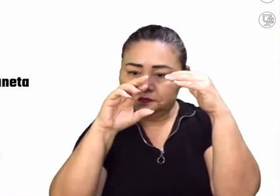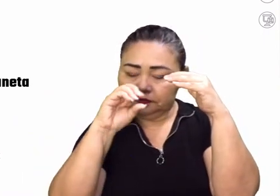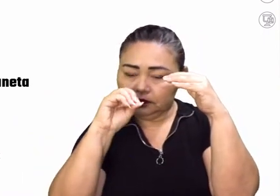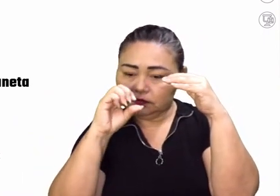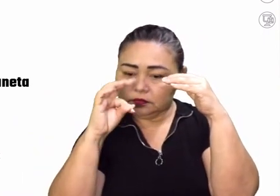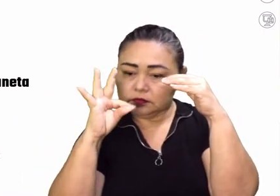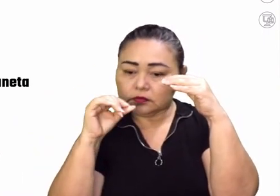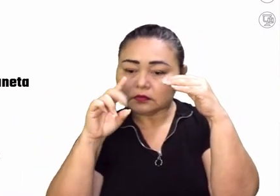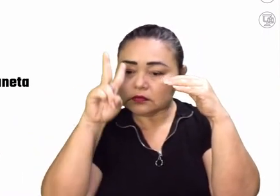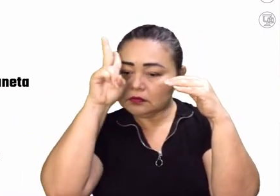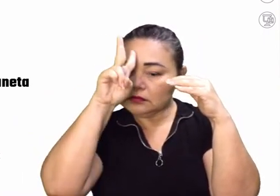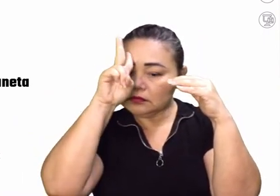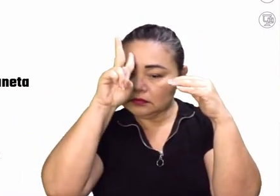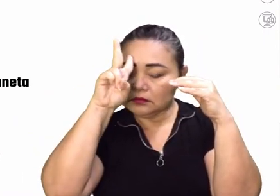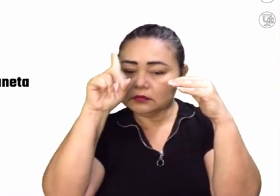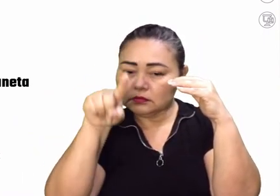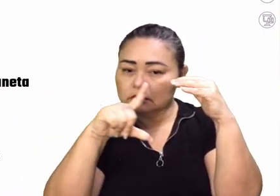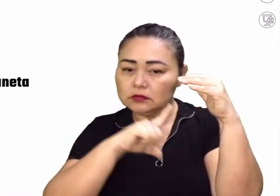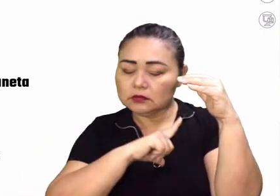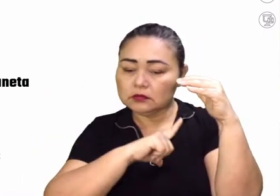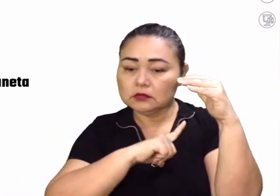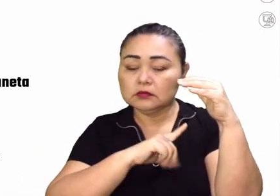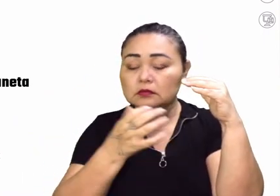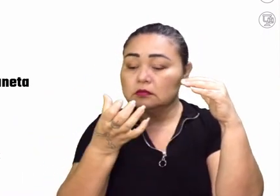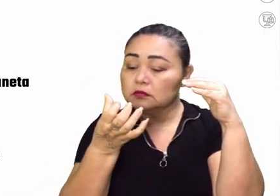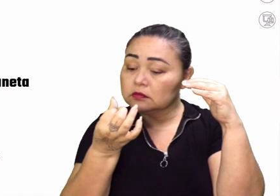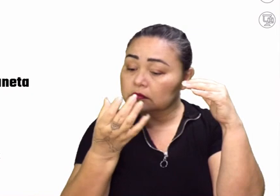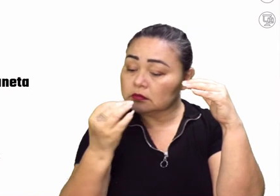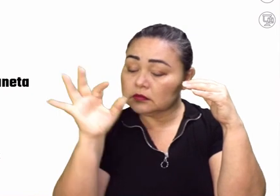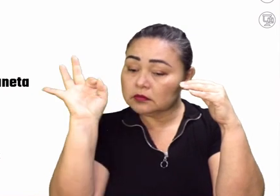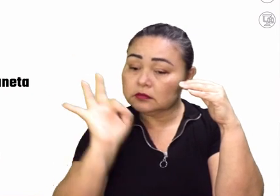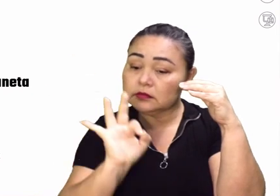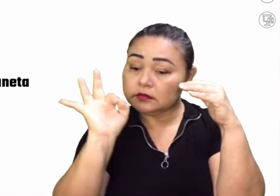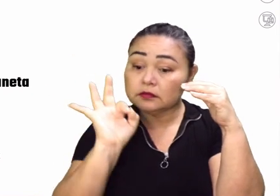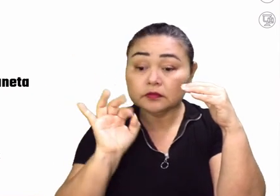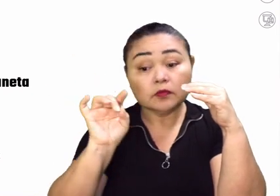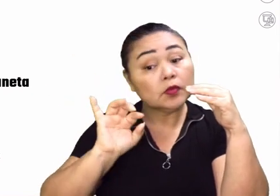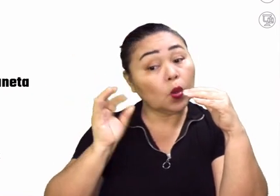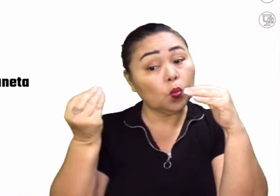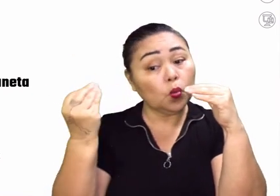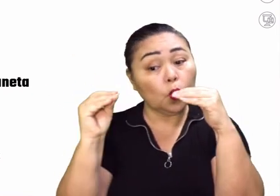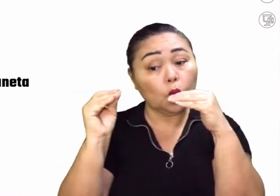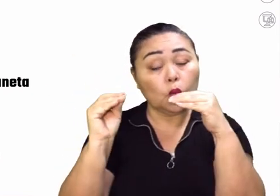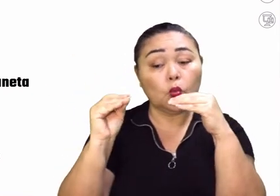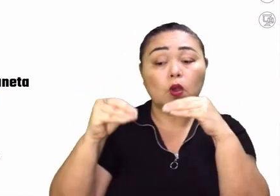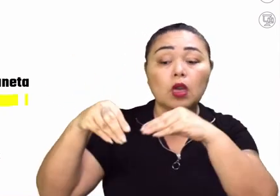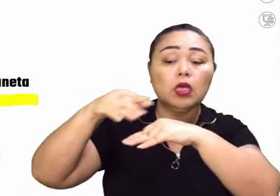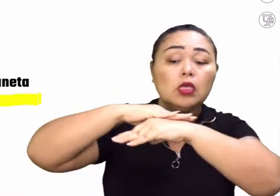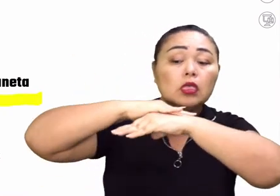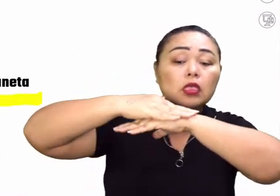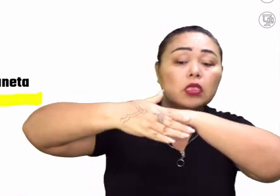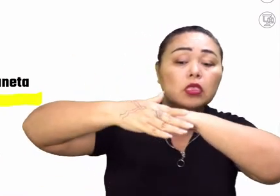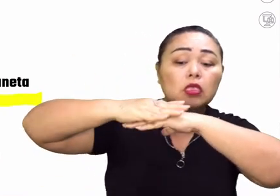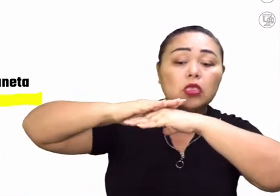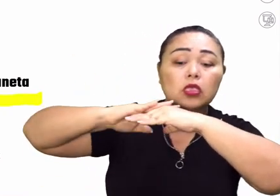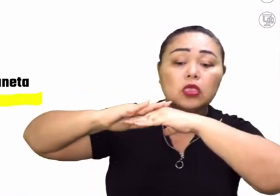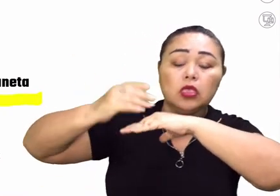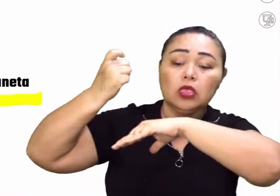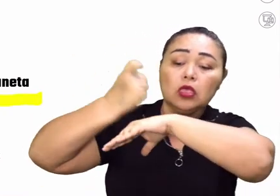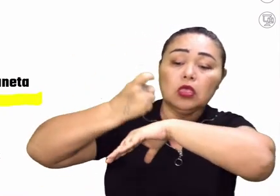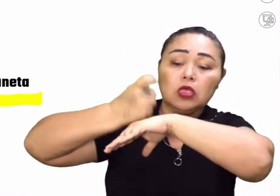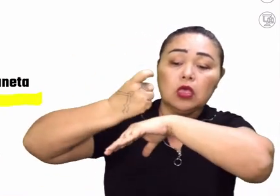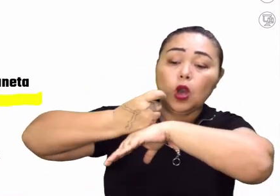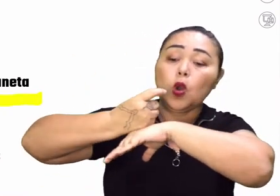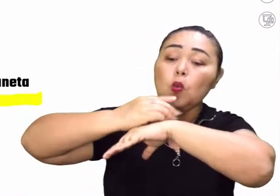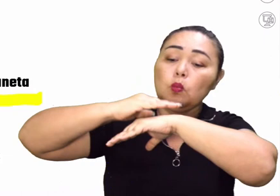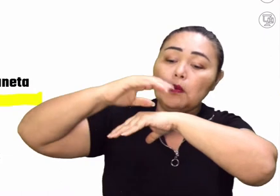você querido aluno é lembrar o seguinte que 60% do nosso planeta não é formada pela superfície do planeta pela crosta